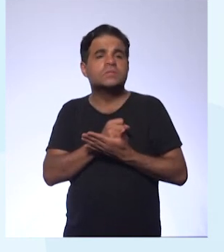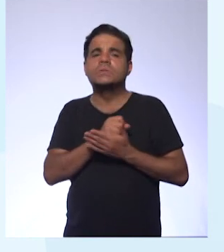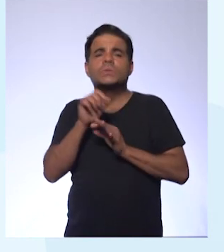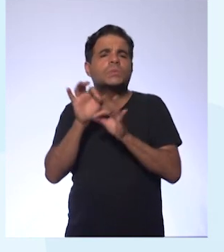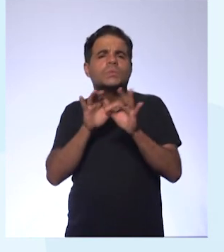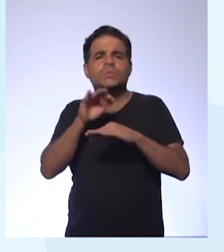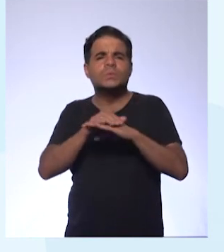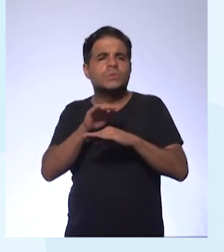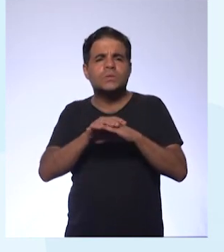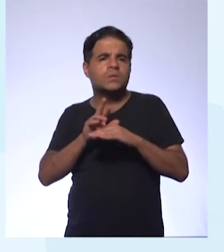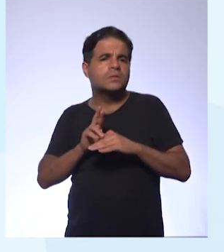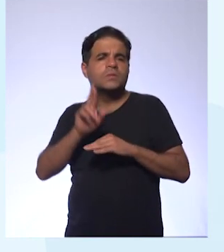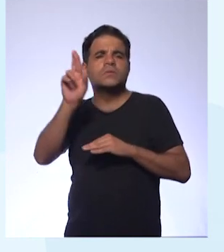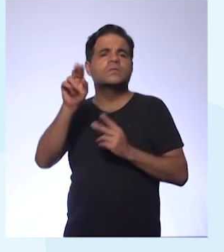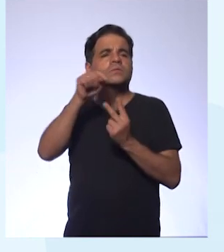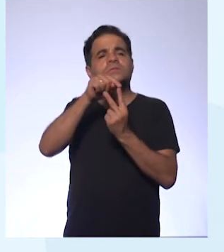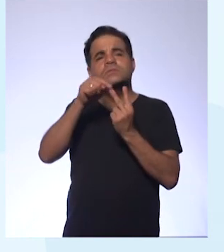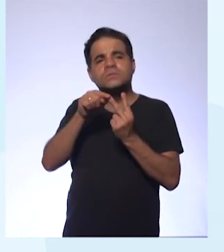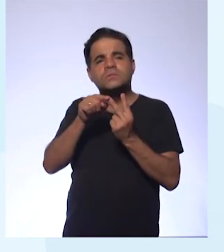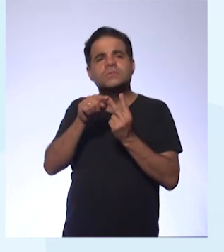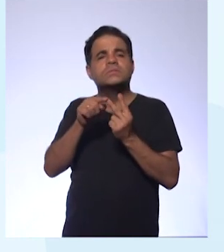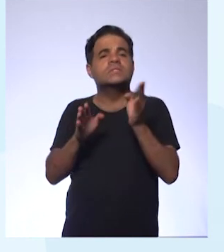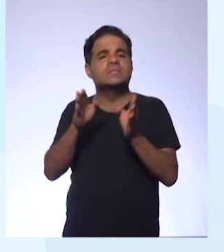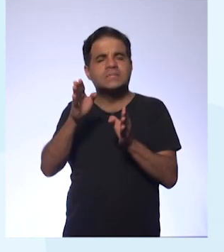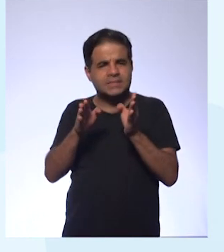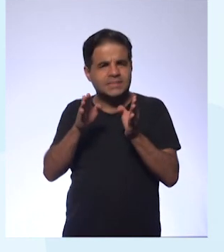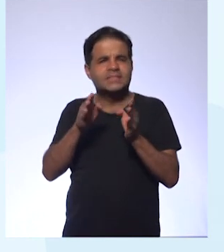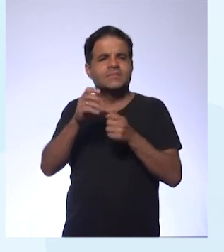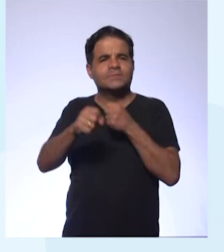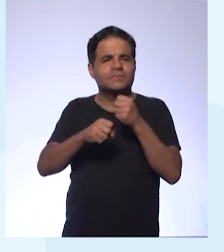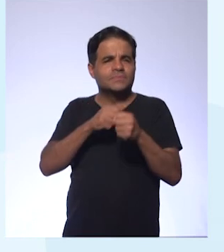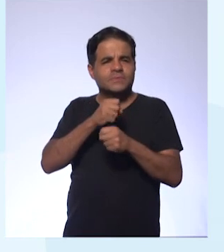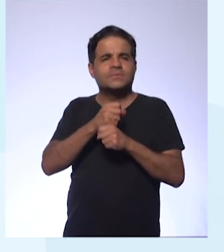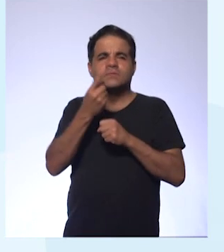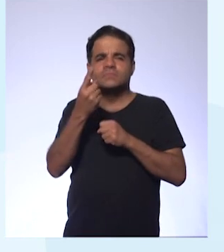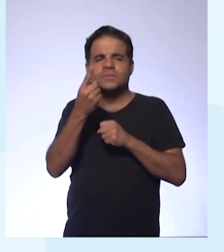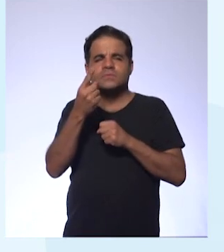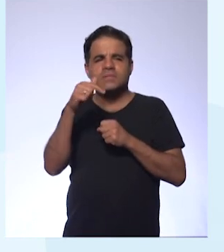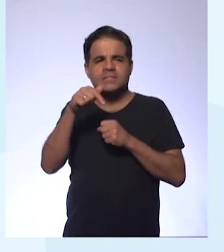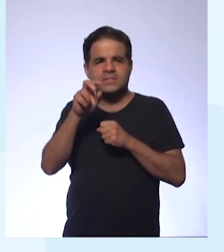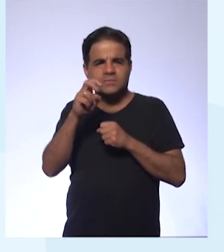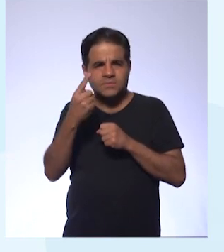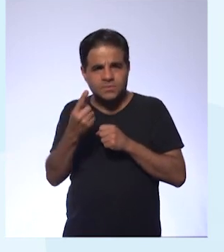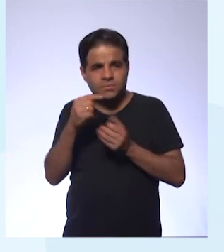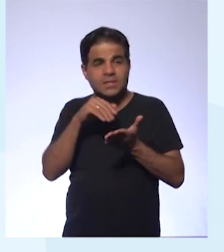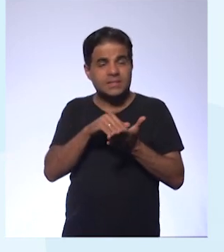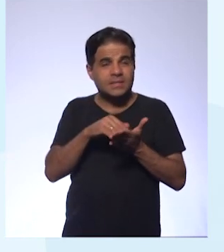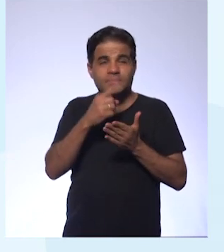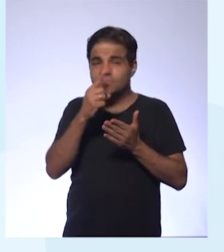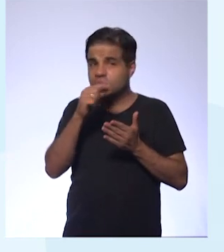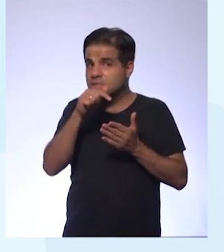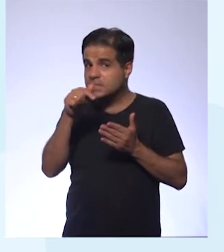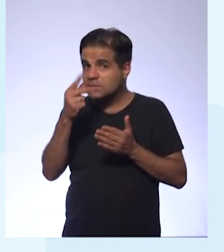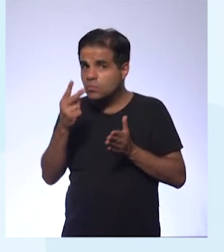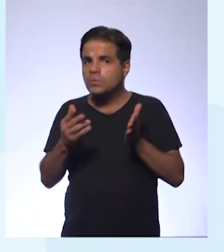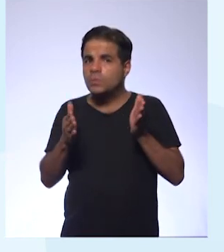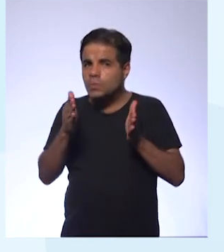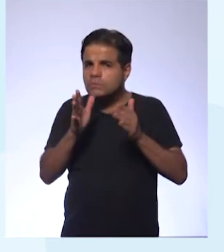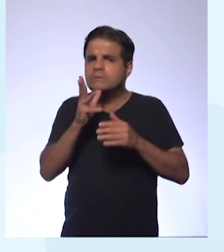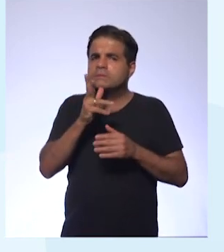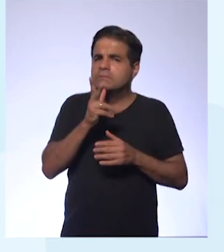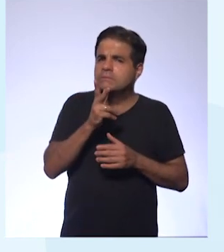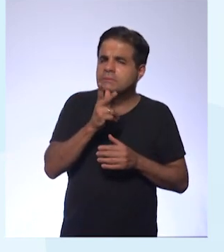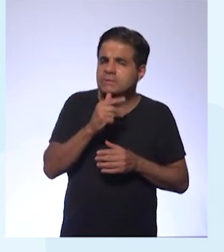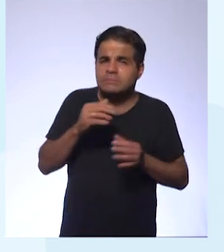e d'Alembert. Publicada entre 1751 e 1772, então vocês vejam que demorou aí um tempão para